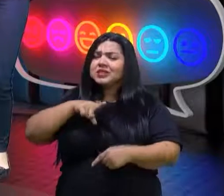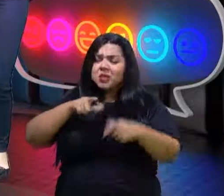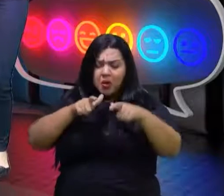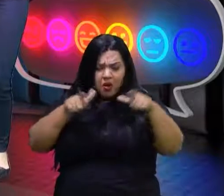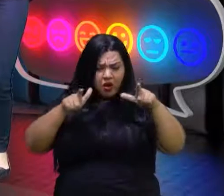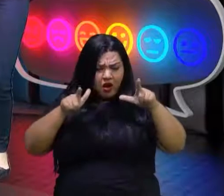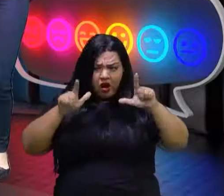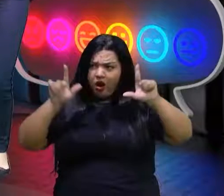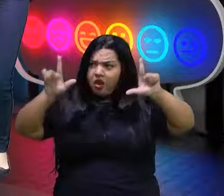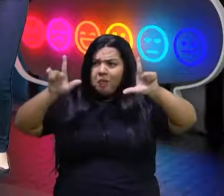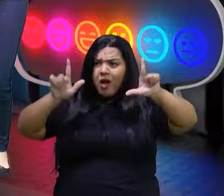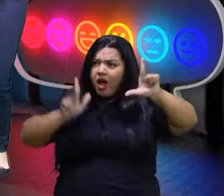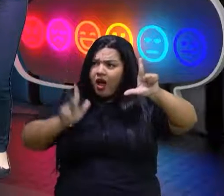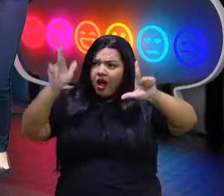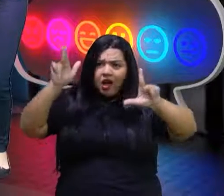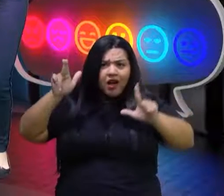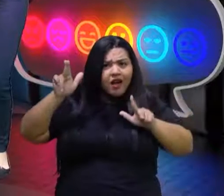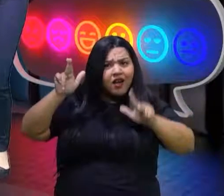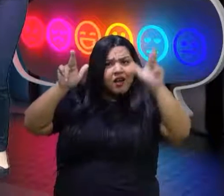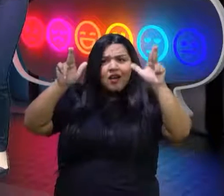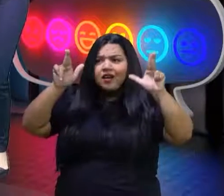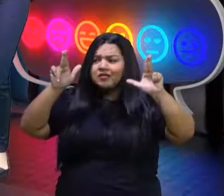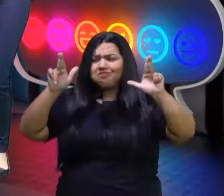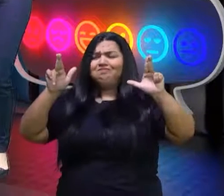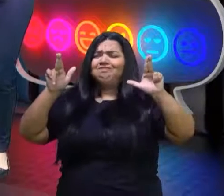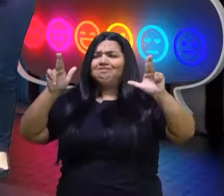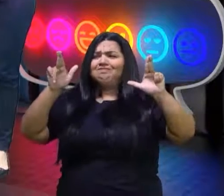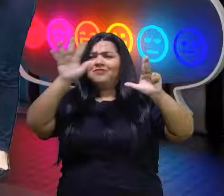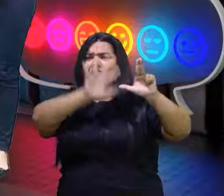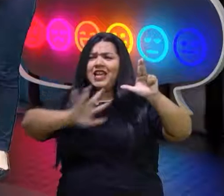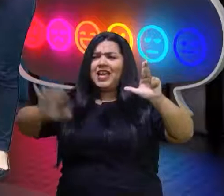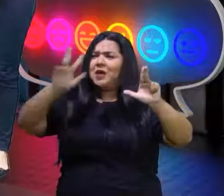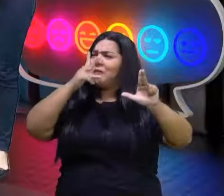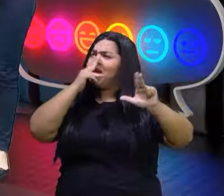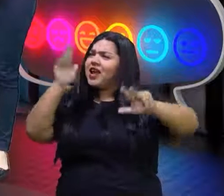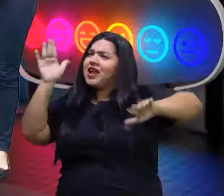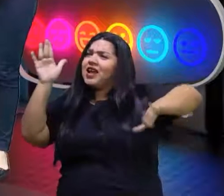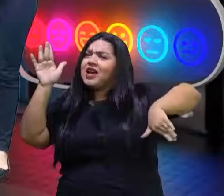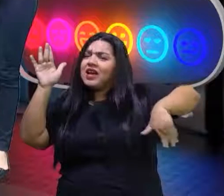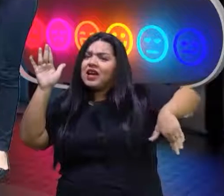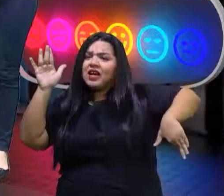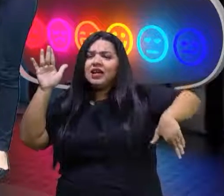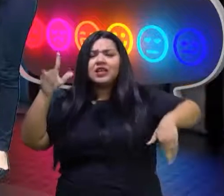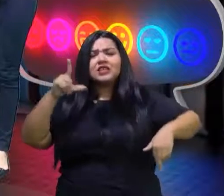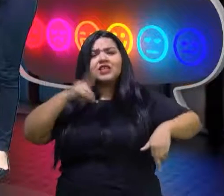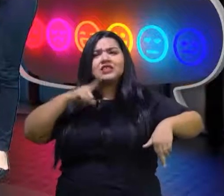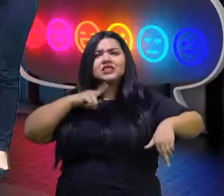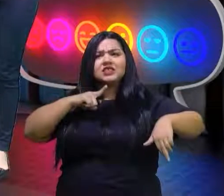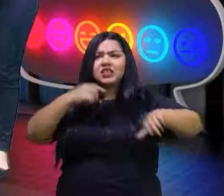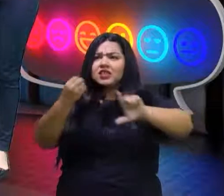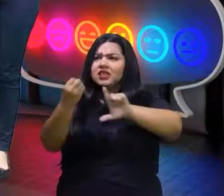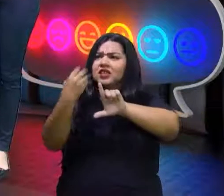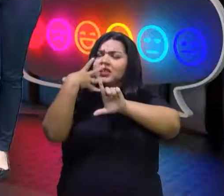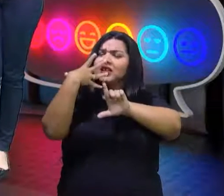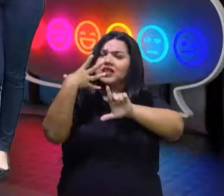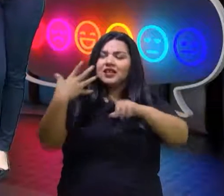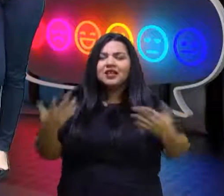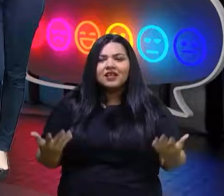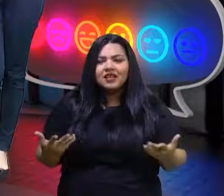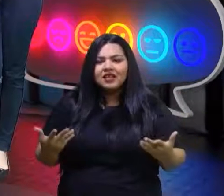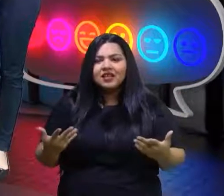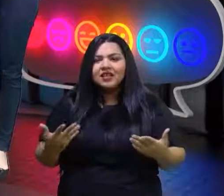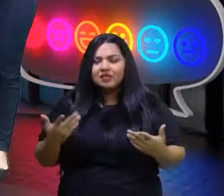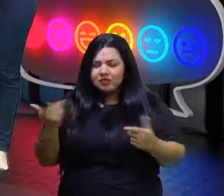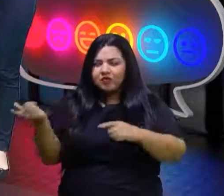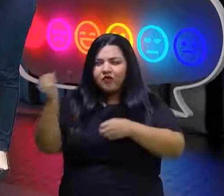um recorte de uma paisagem, não é? Que parece uma praia, que tem ali o reflexo. Vamos voltar de novo na